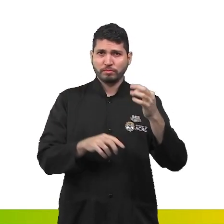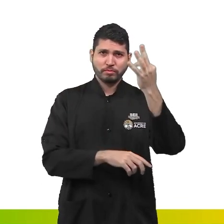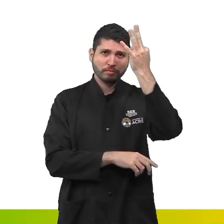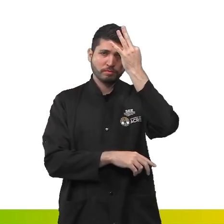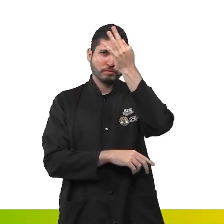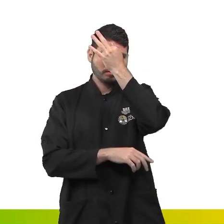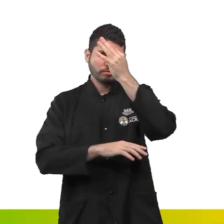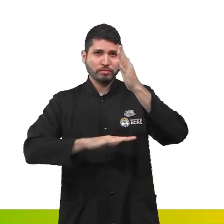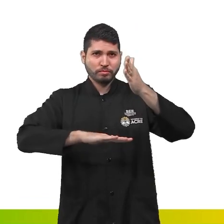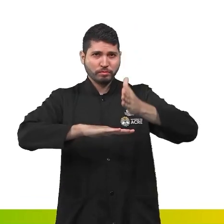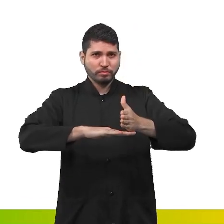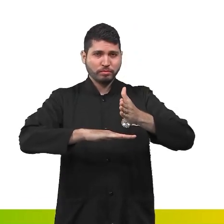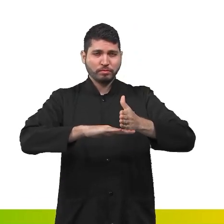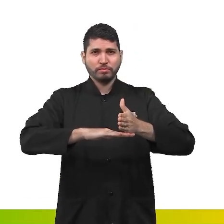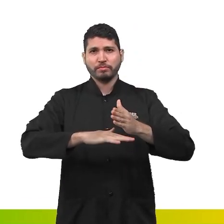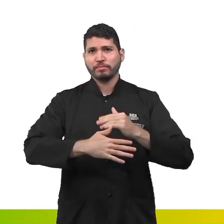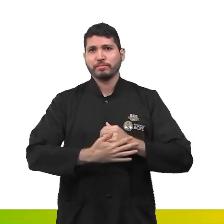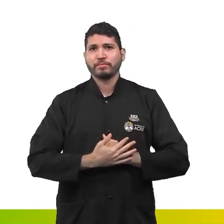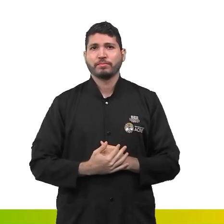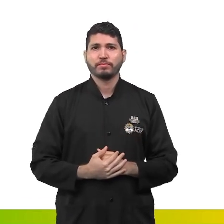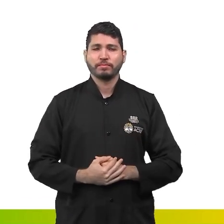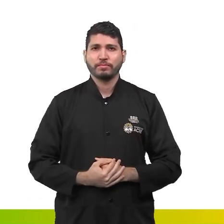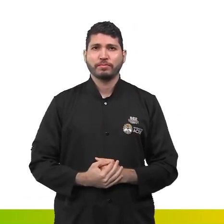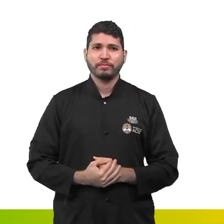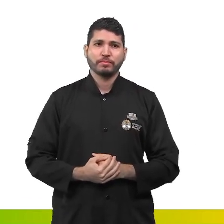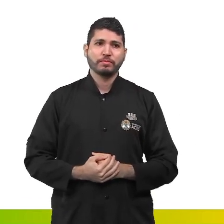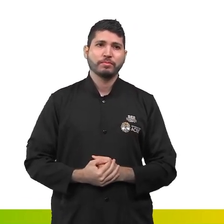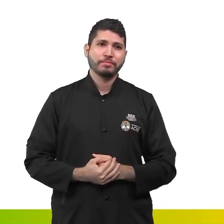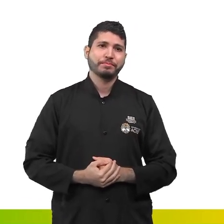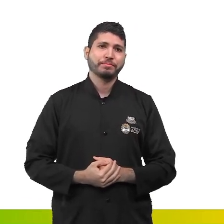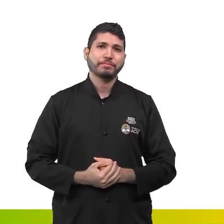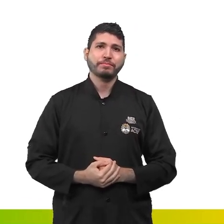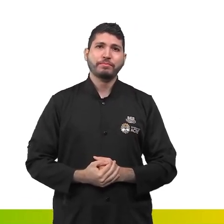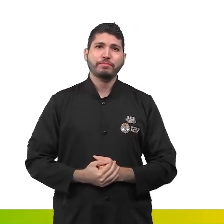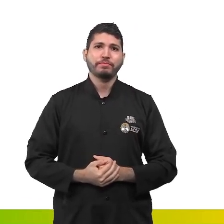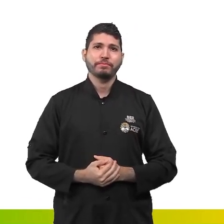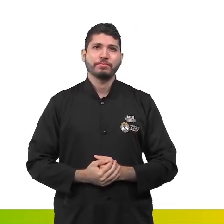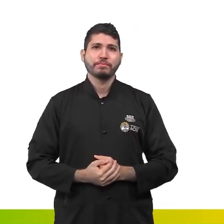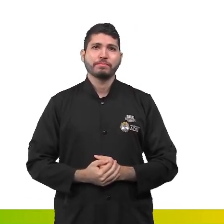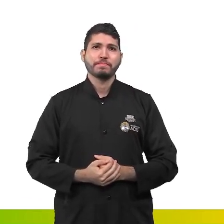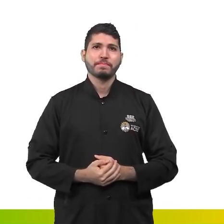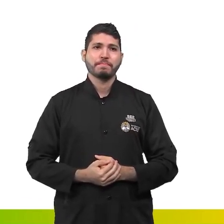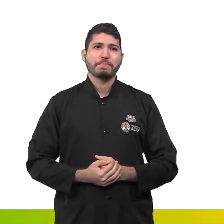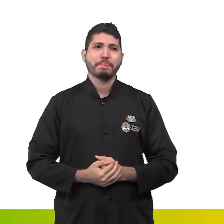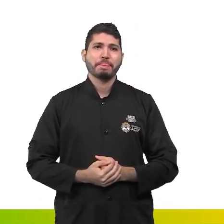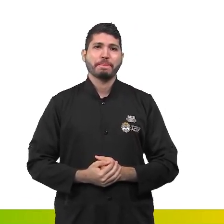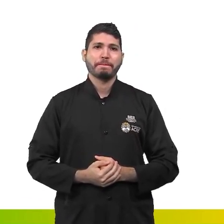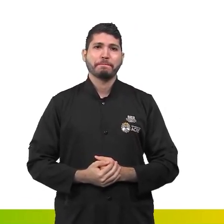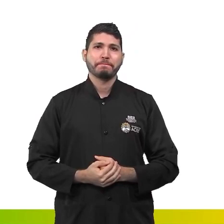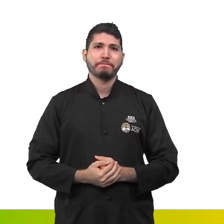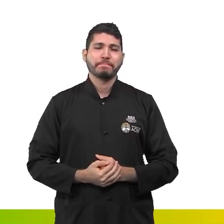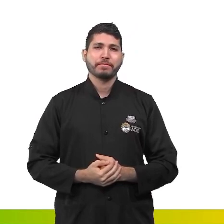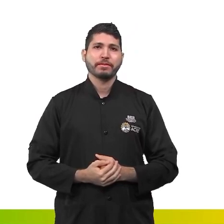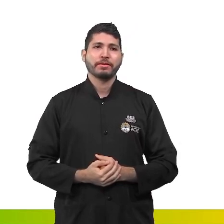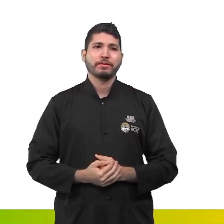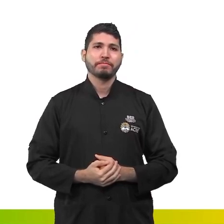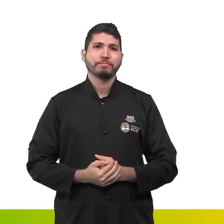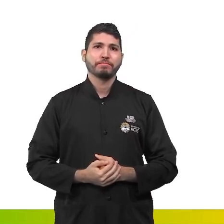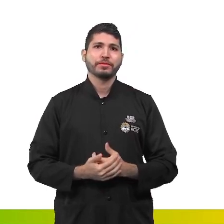filosofia moderna. Então, nós temos alguns debates